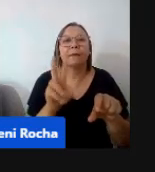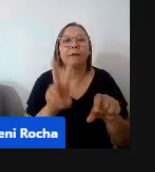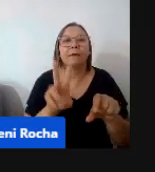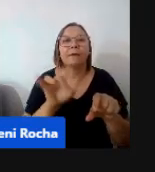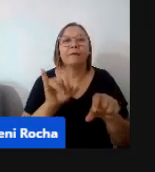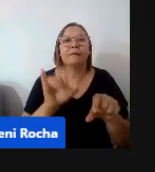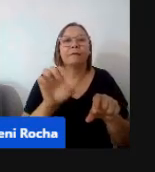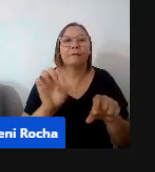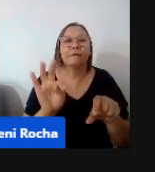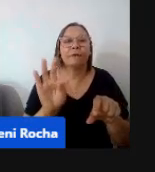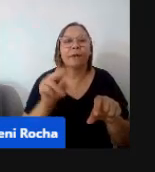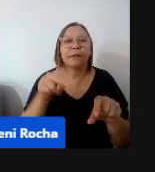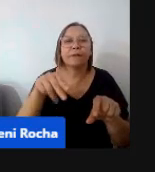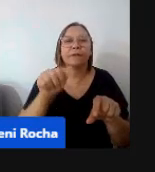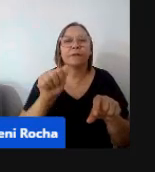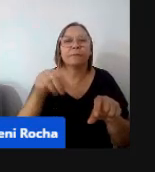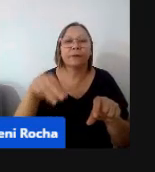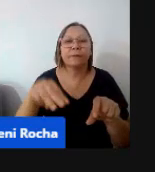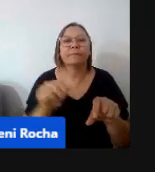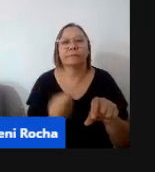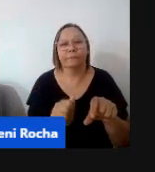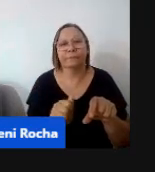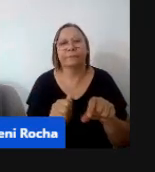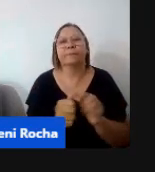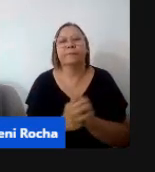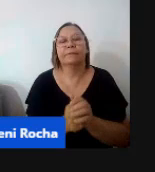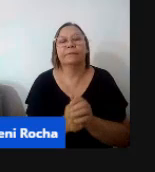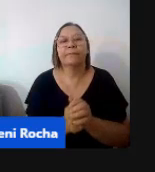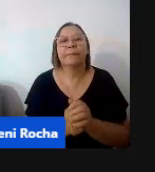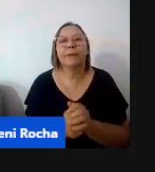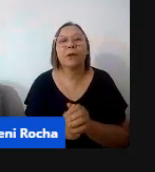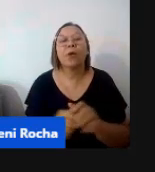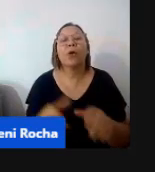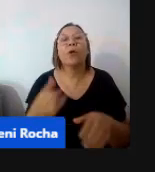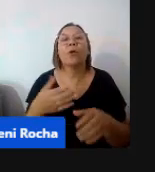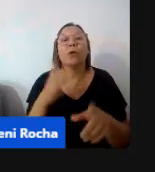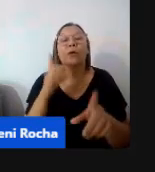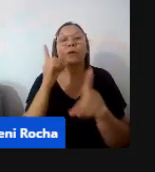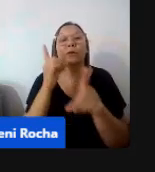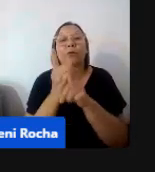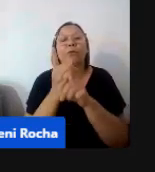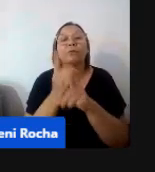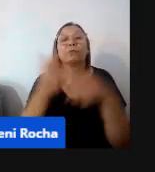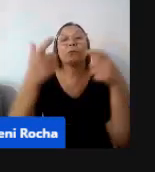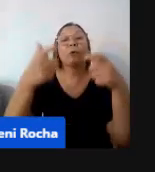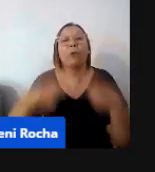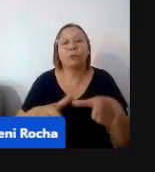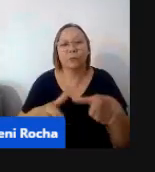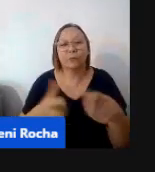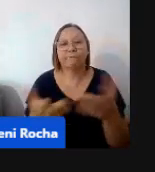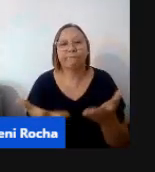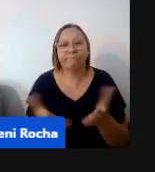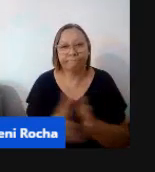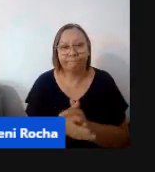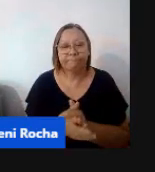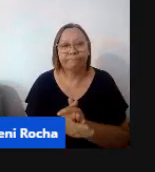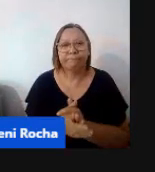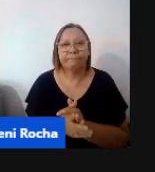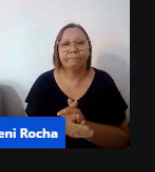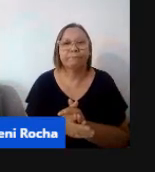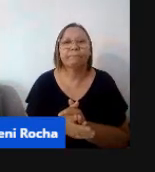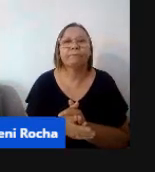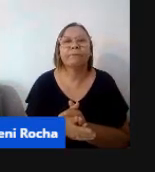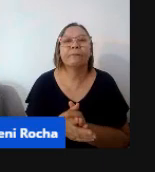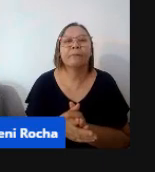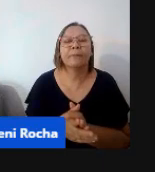Canva, você tem essa possibilidade. Bom, onde que eu encontro essas fontes? Bom, aqui eu coloquei o